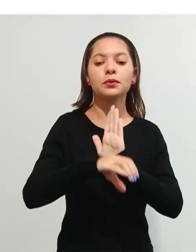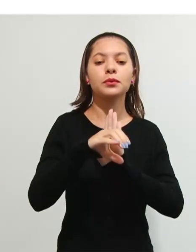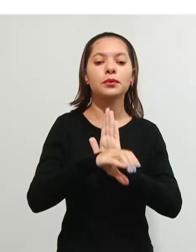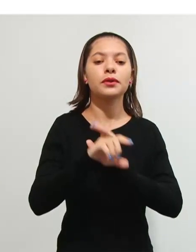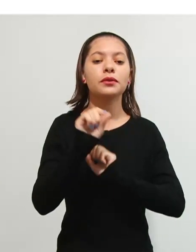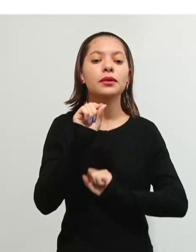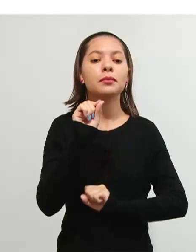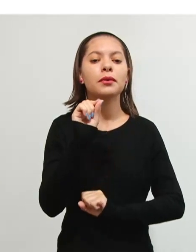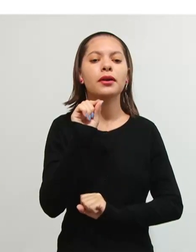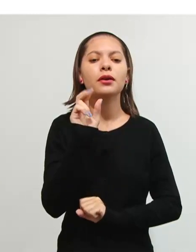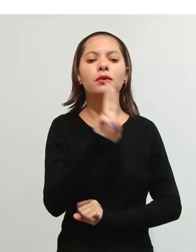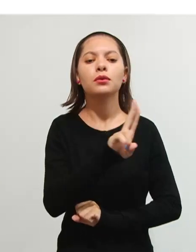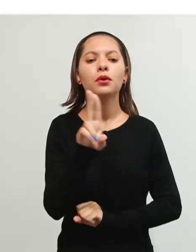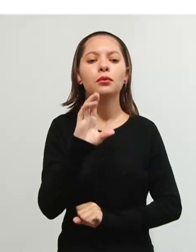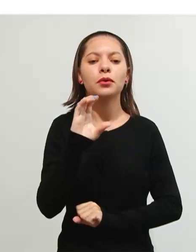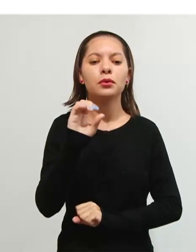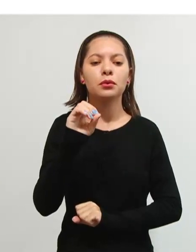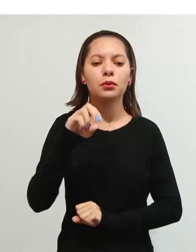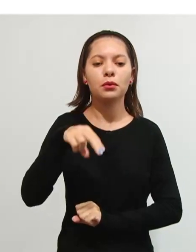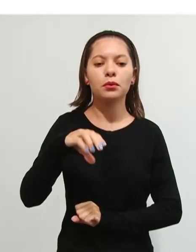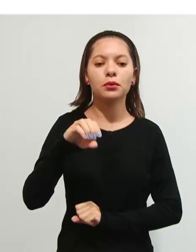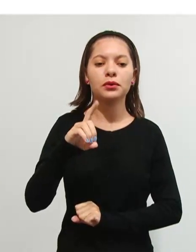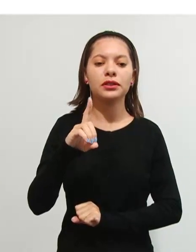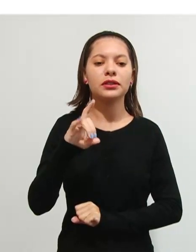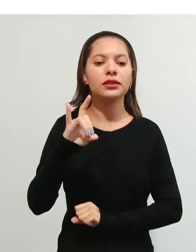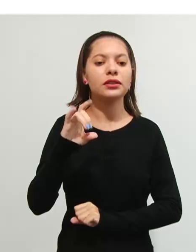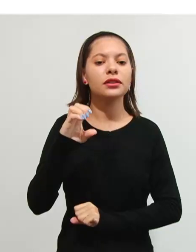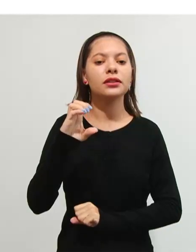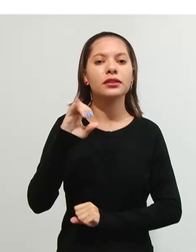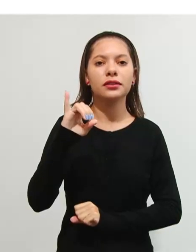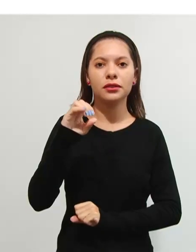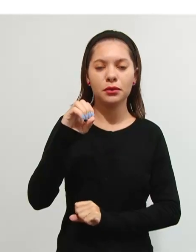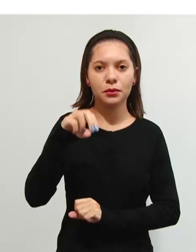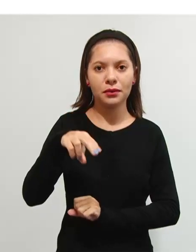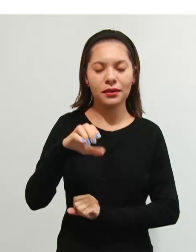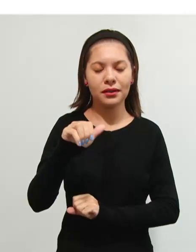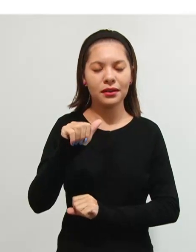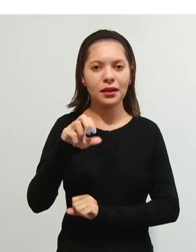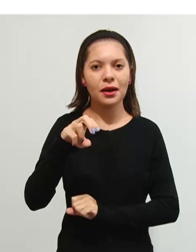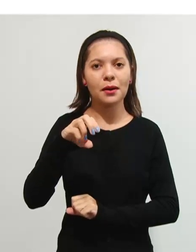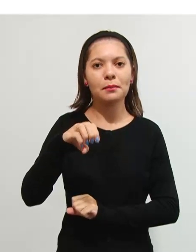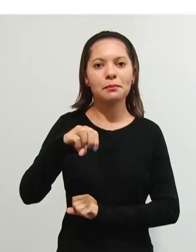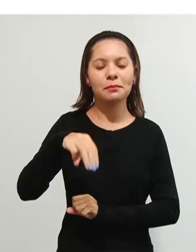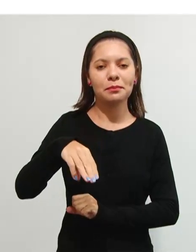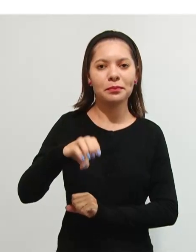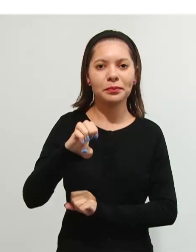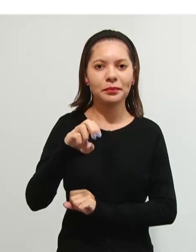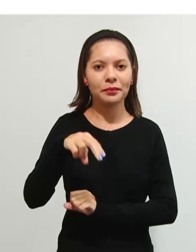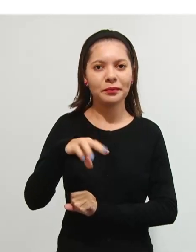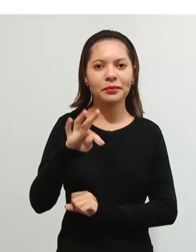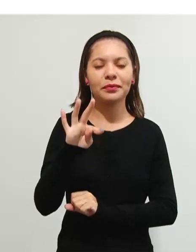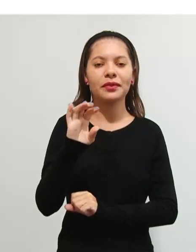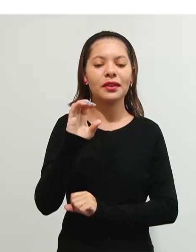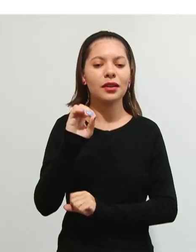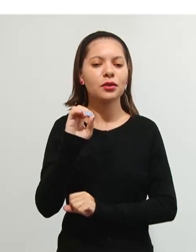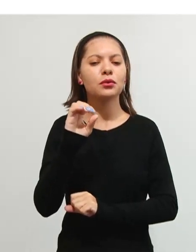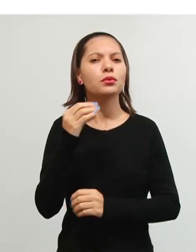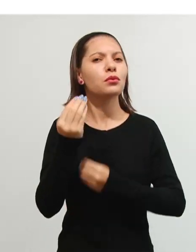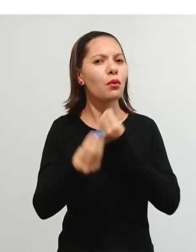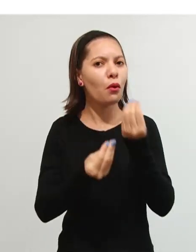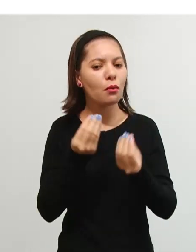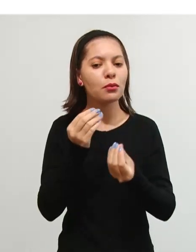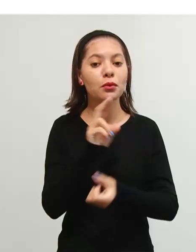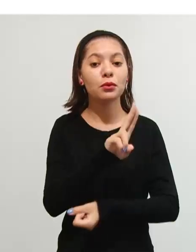em educação do condicionamento operante, certo? Nessa questão aqui, esse condicionamento